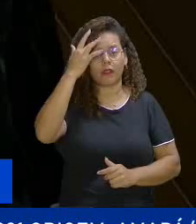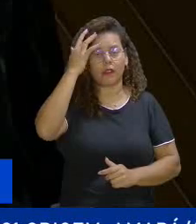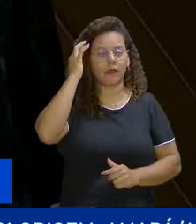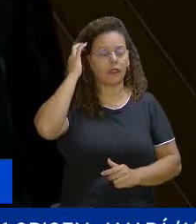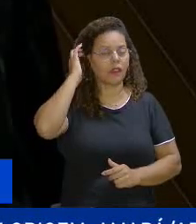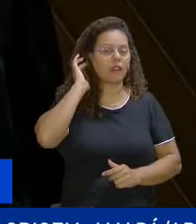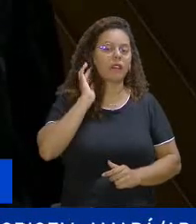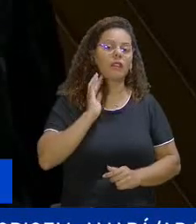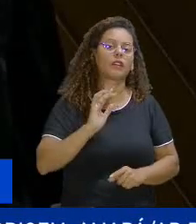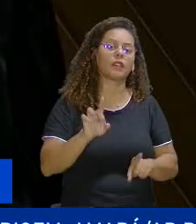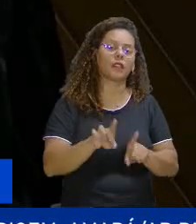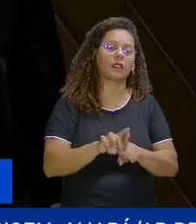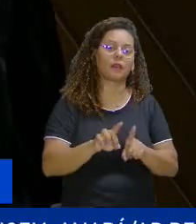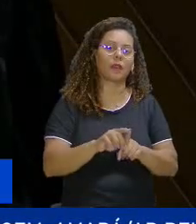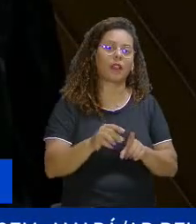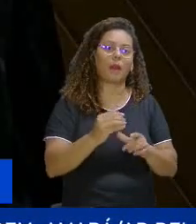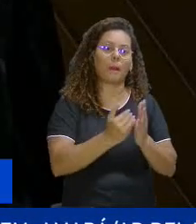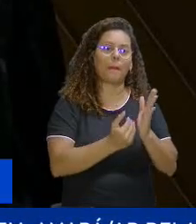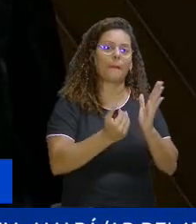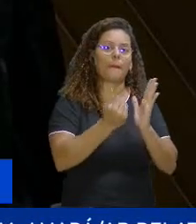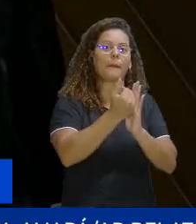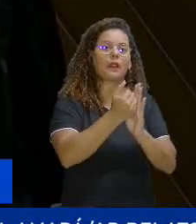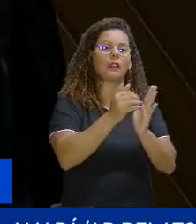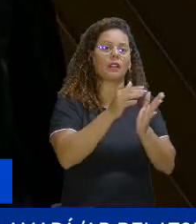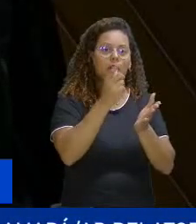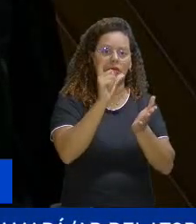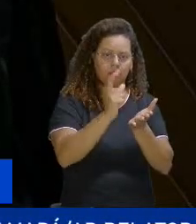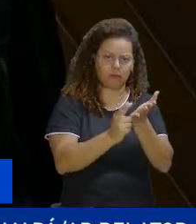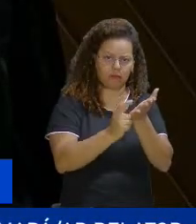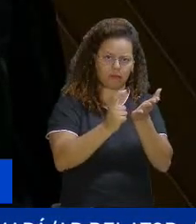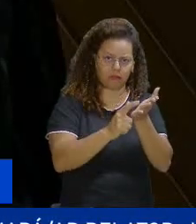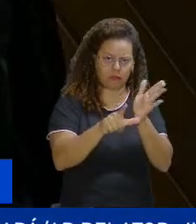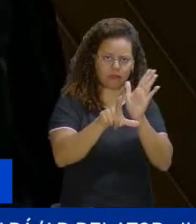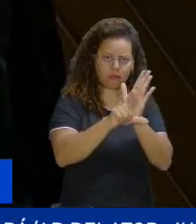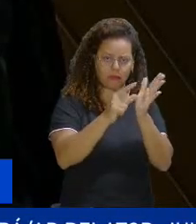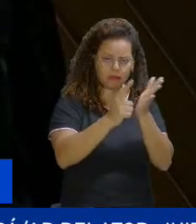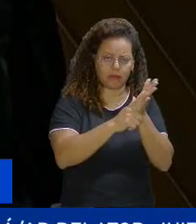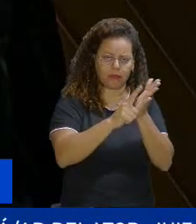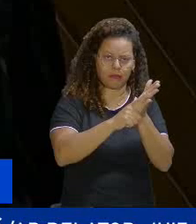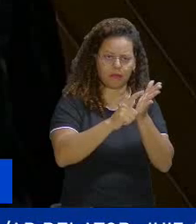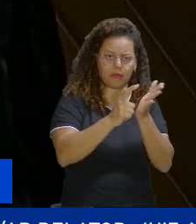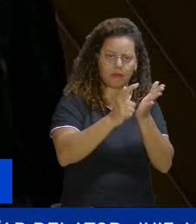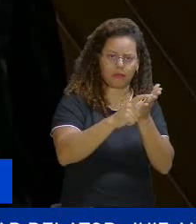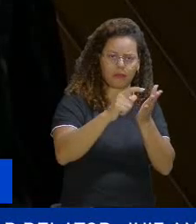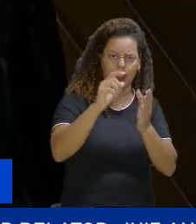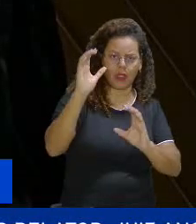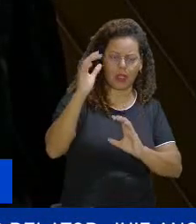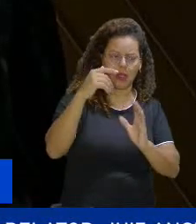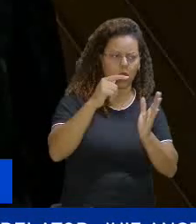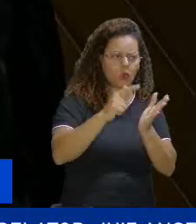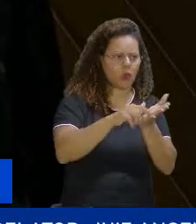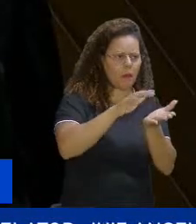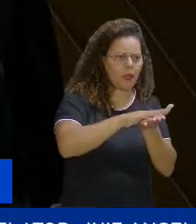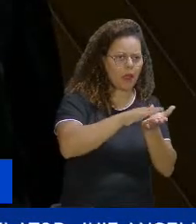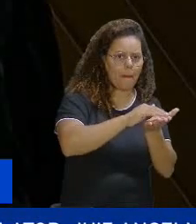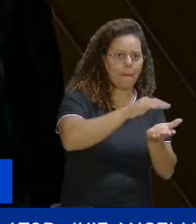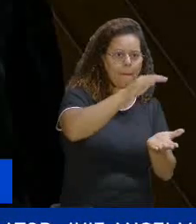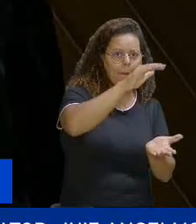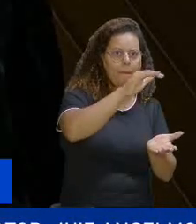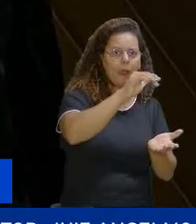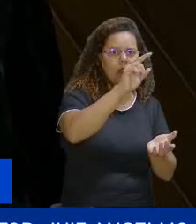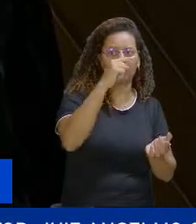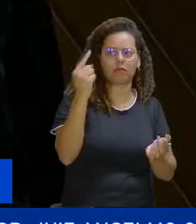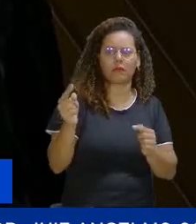o número de eleitores, o que, repito, elimina a hipótese de violação ao princípio da economicidade. Nessa